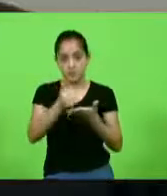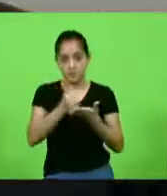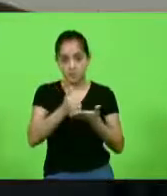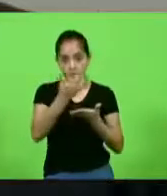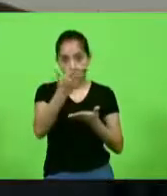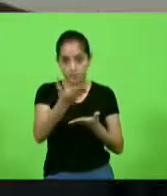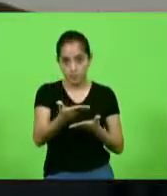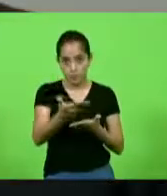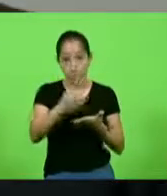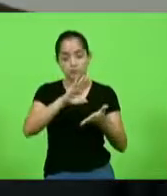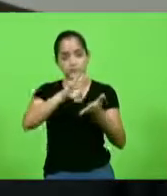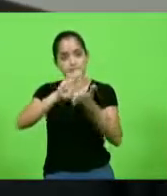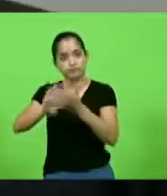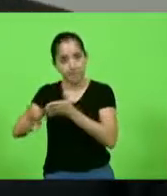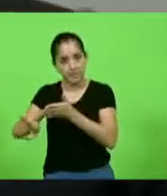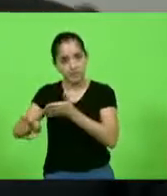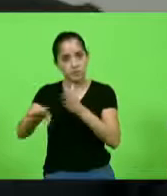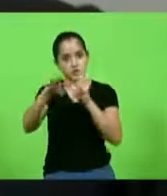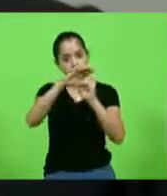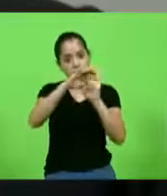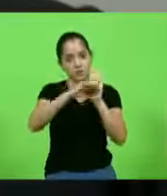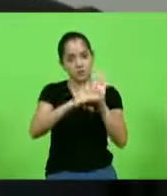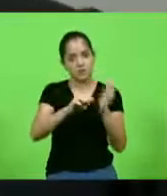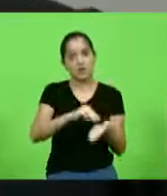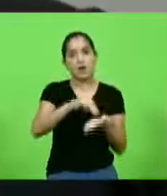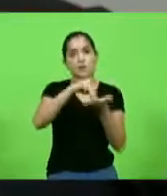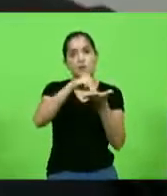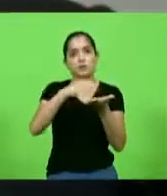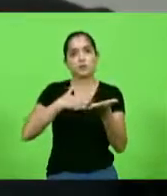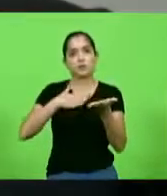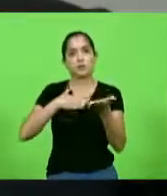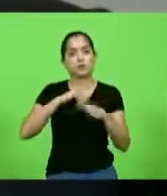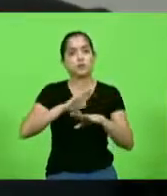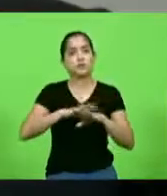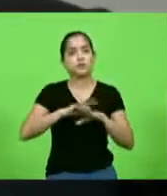para retirar de pauta a moção de minha autoria,